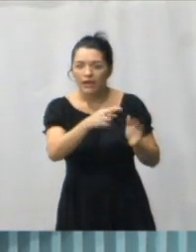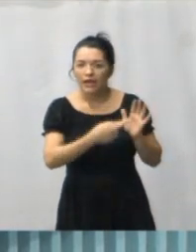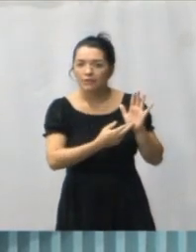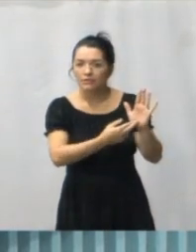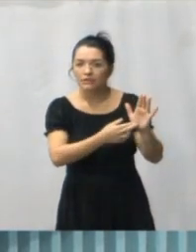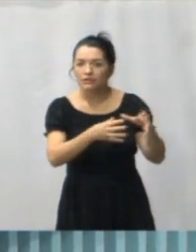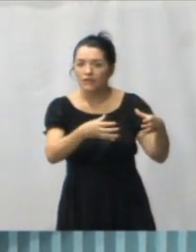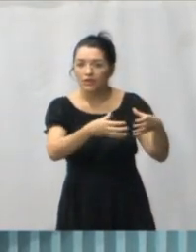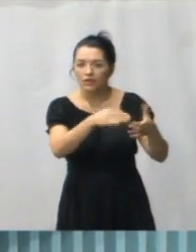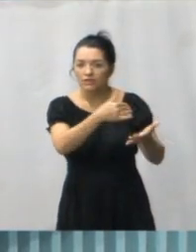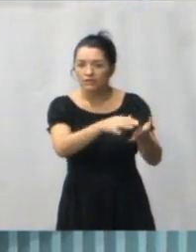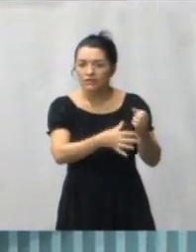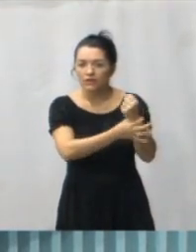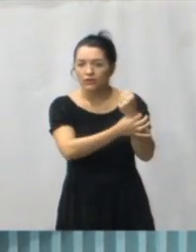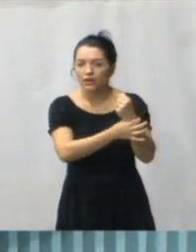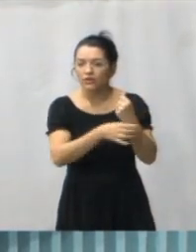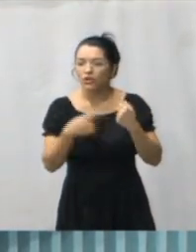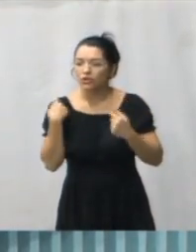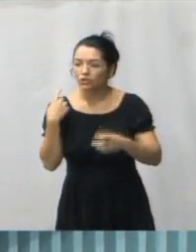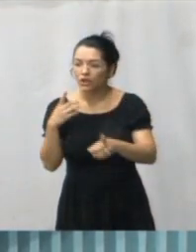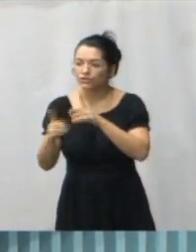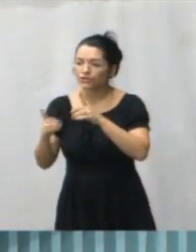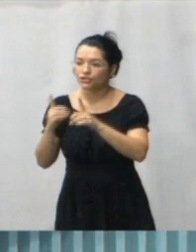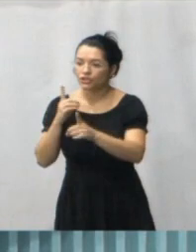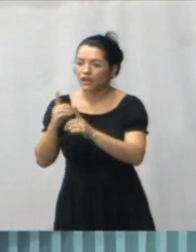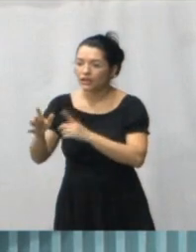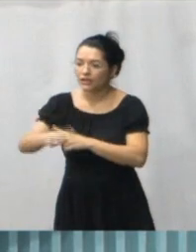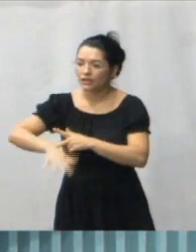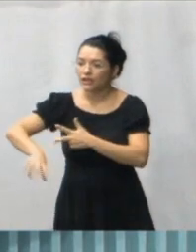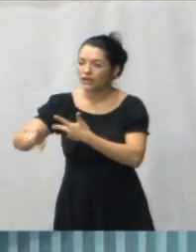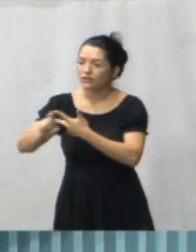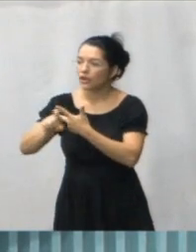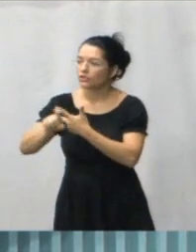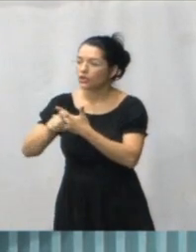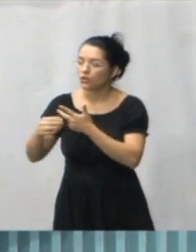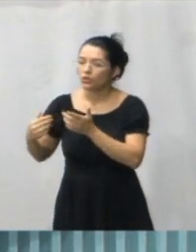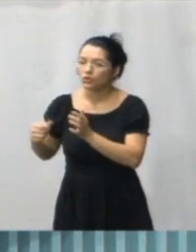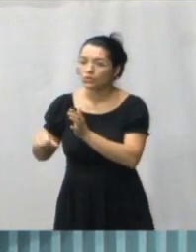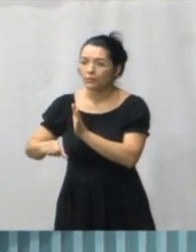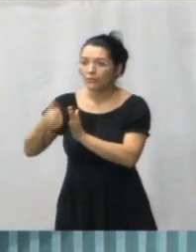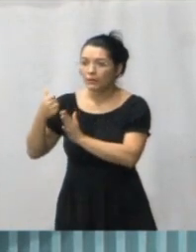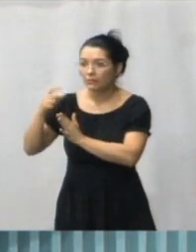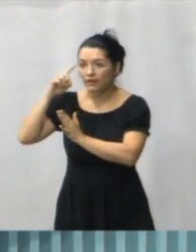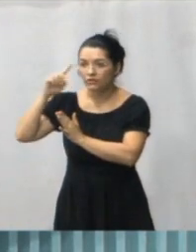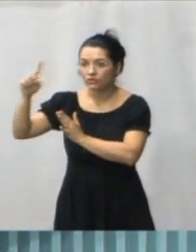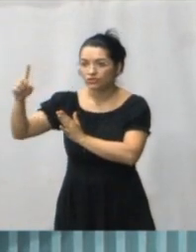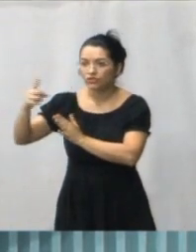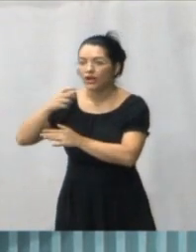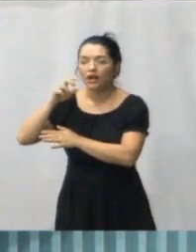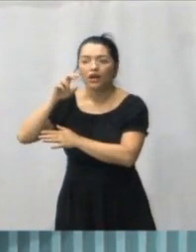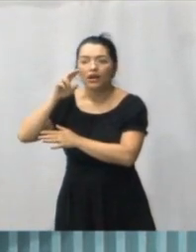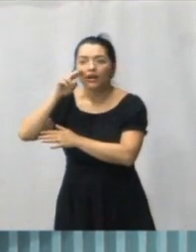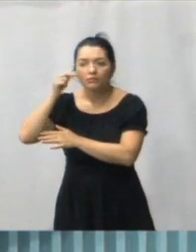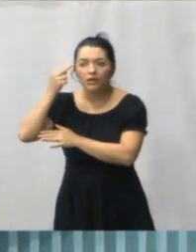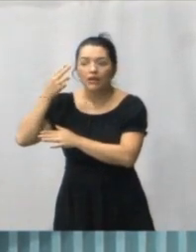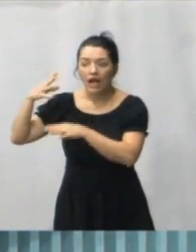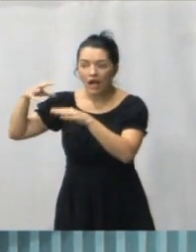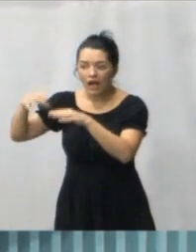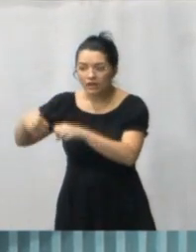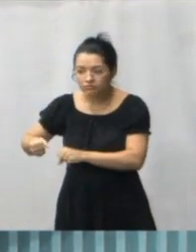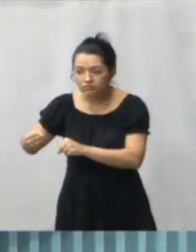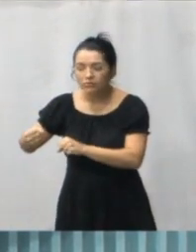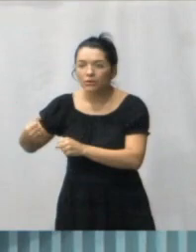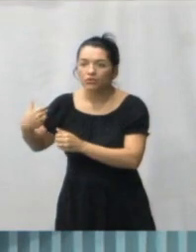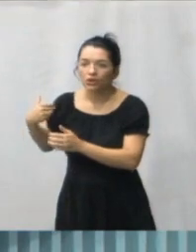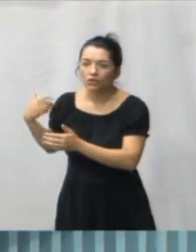com o Executivo desde o primeiro dia que o prefeito Lourenço assumiu como prefeito. Não somente eu, mas essa casa